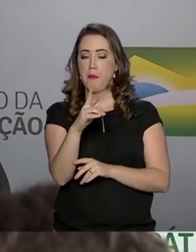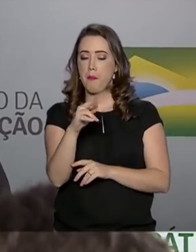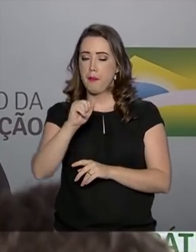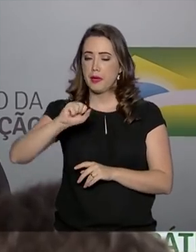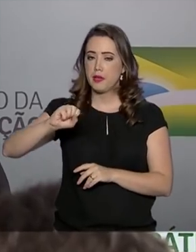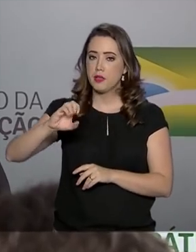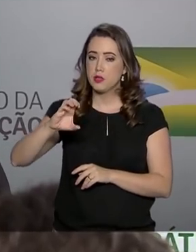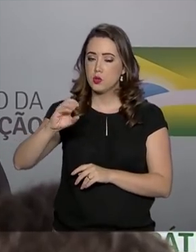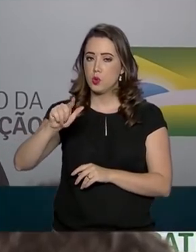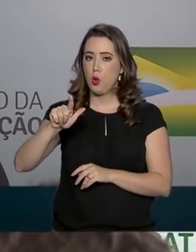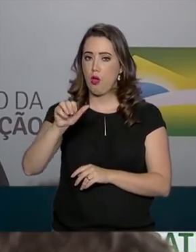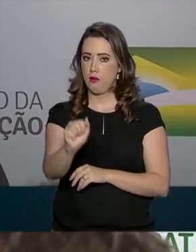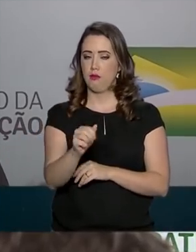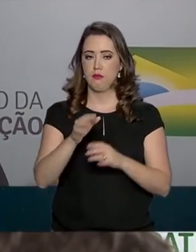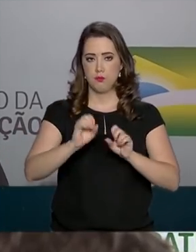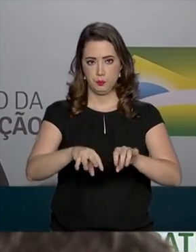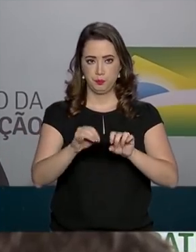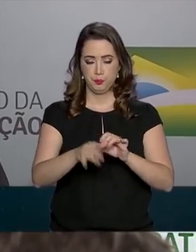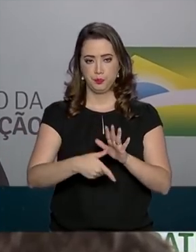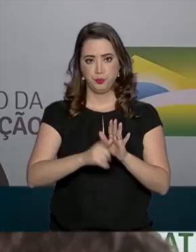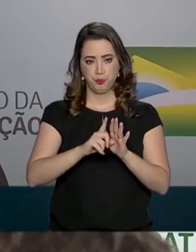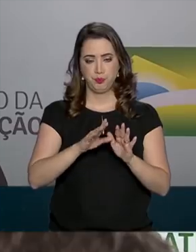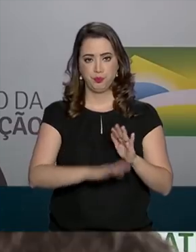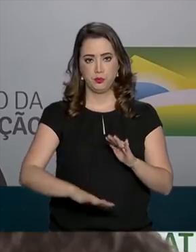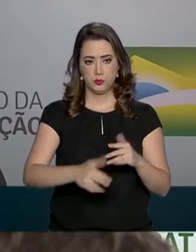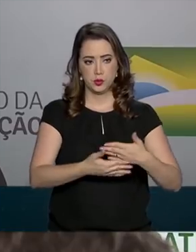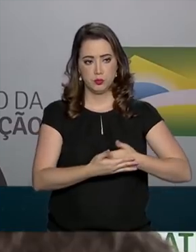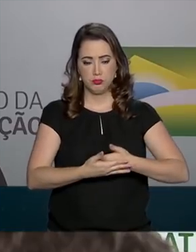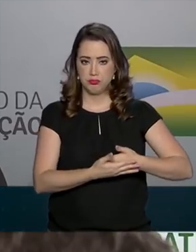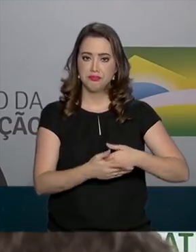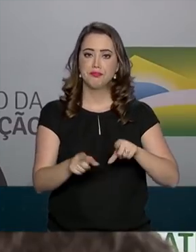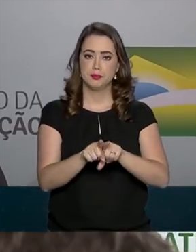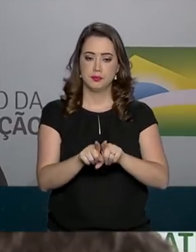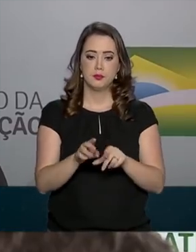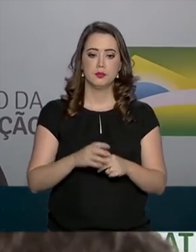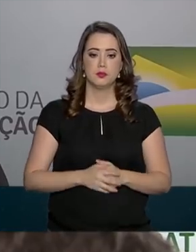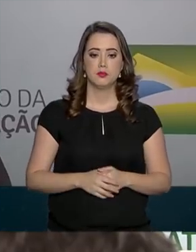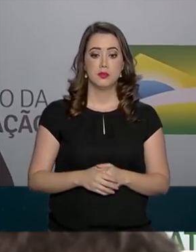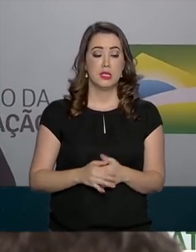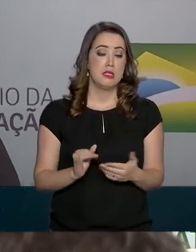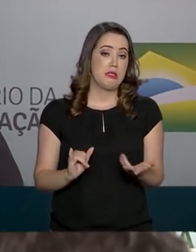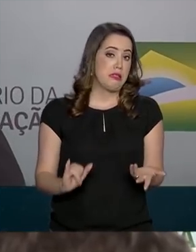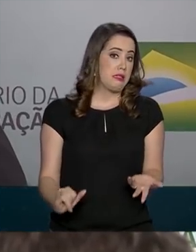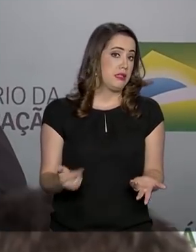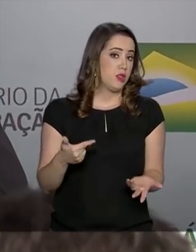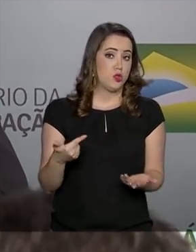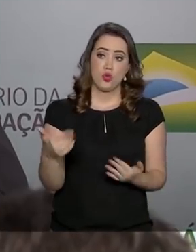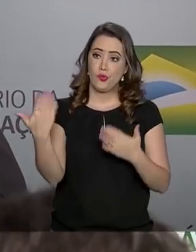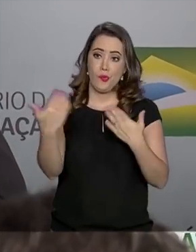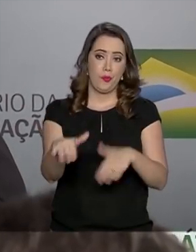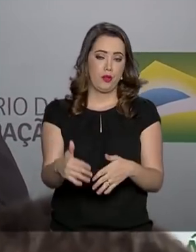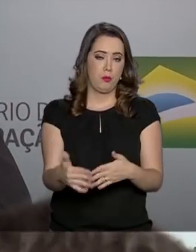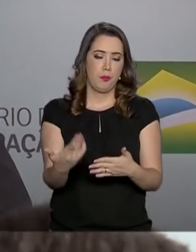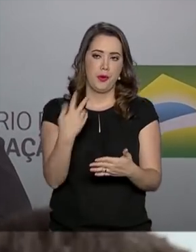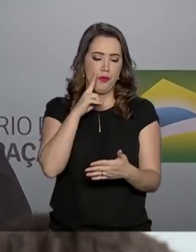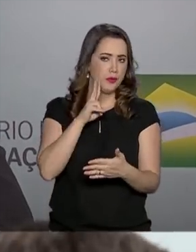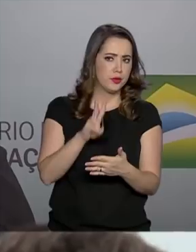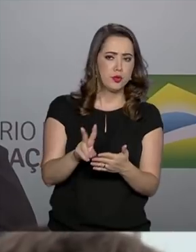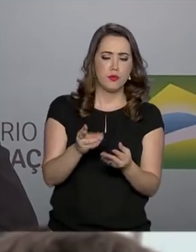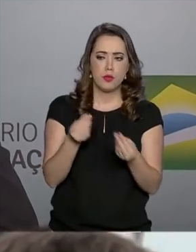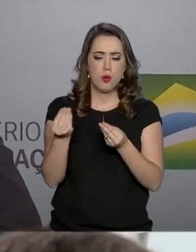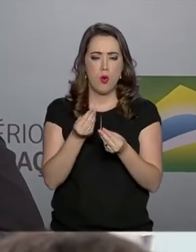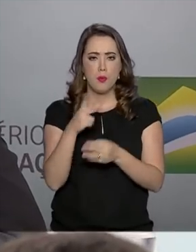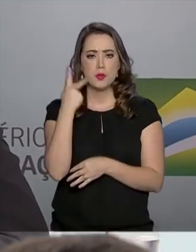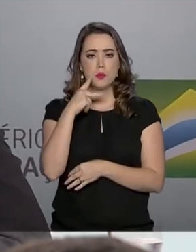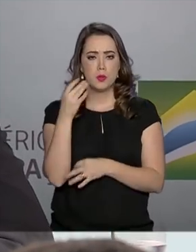Sem poder medir, sem poder avaliar, a gente não consegue monitorar se as políticas estão